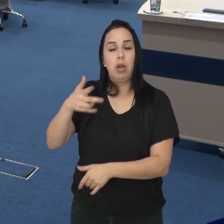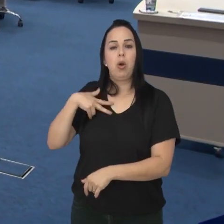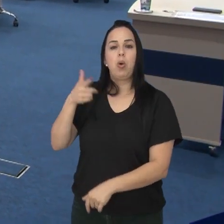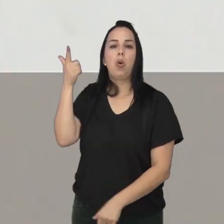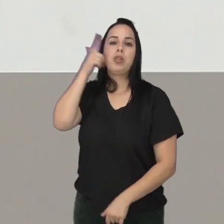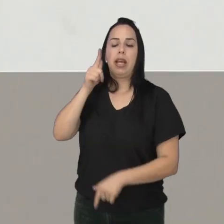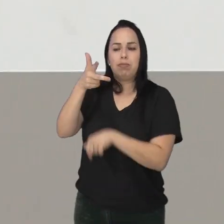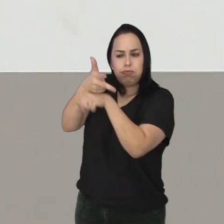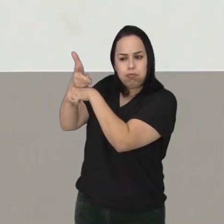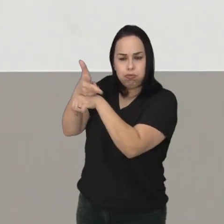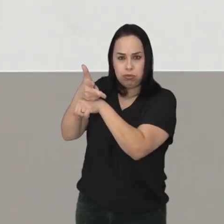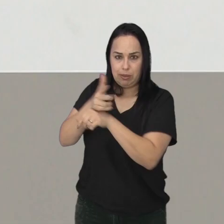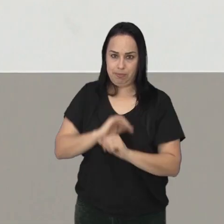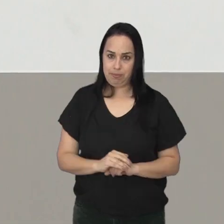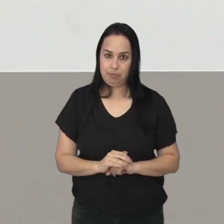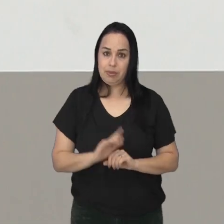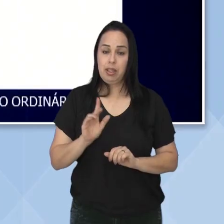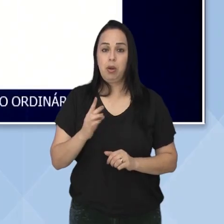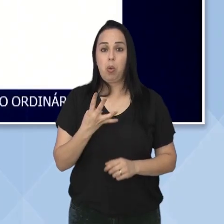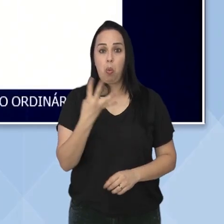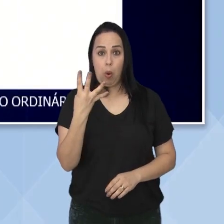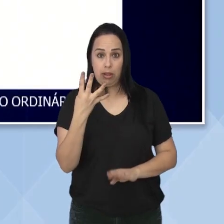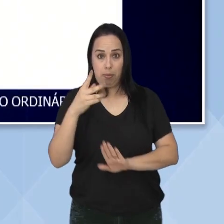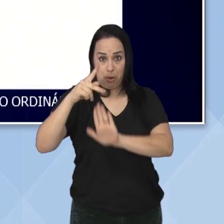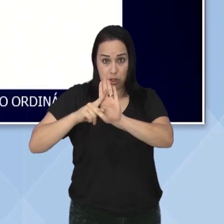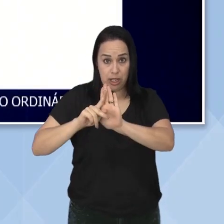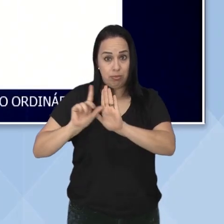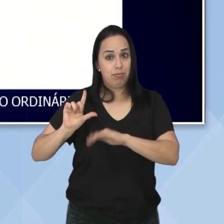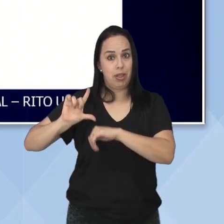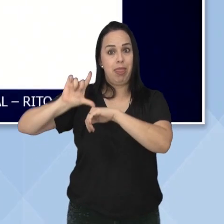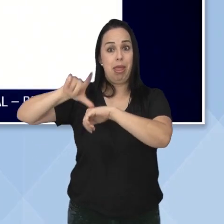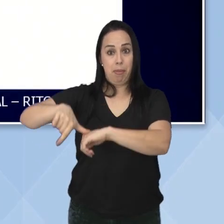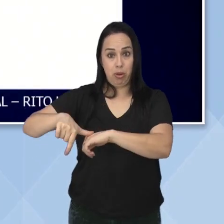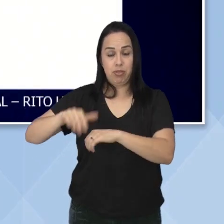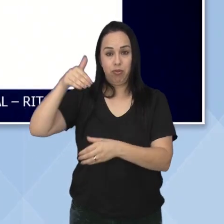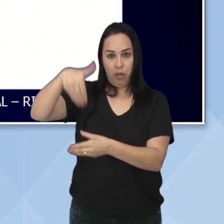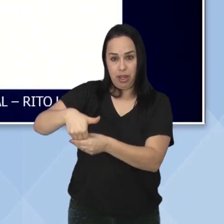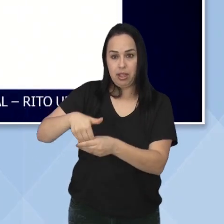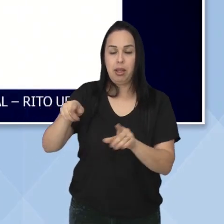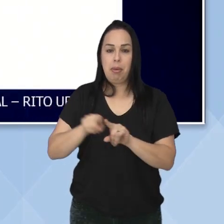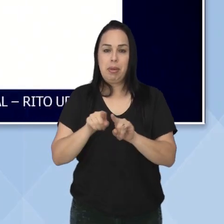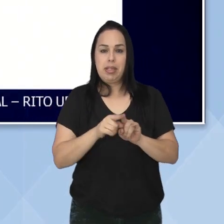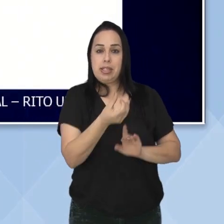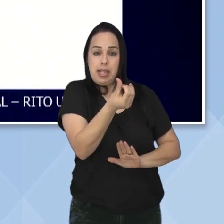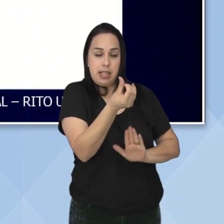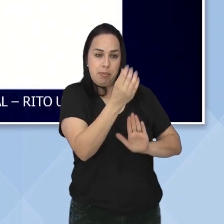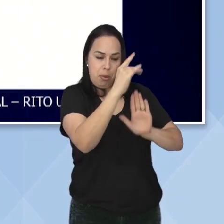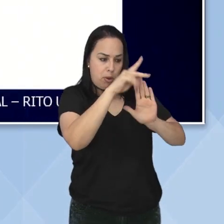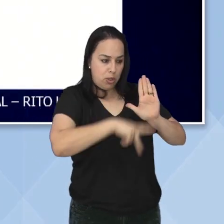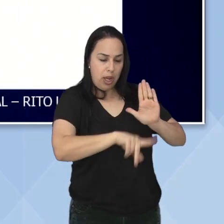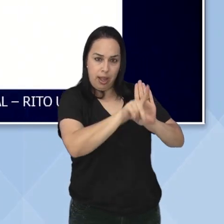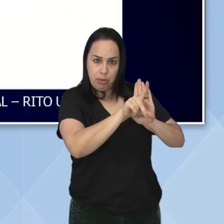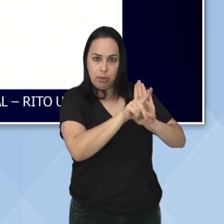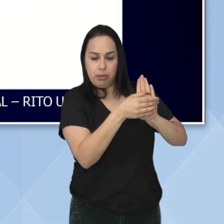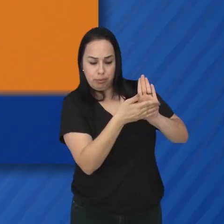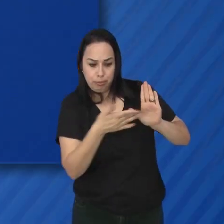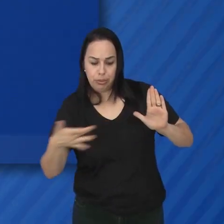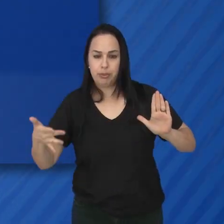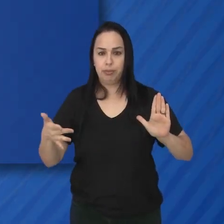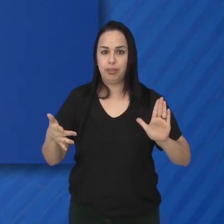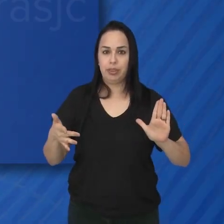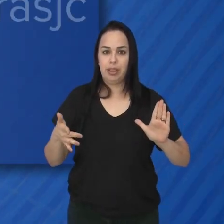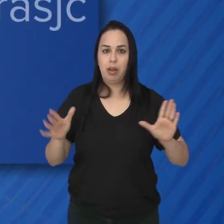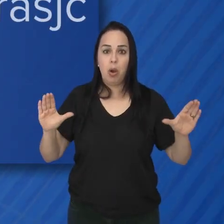4 projetos da pauta tiveram a votação adiada e outros 6 novos processos legislativos foram lidos e começaram a tramitar.